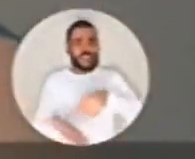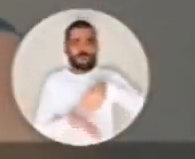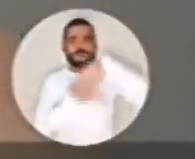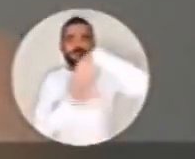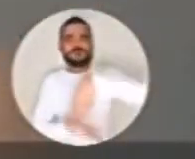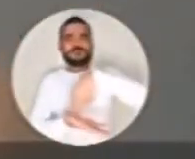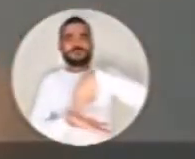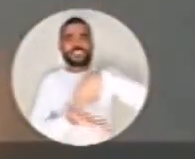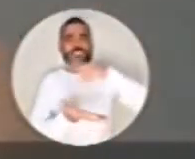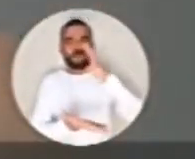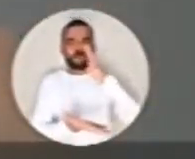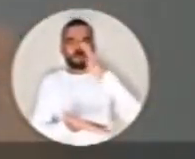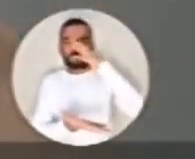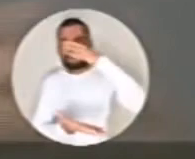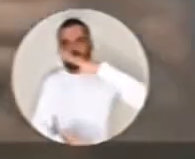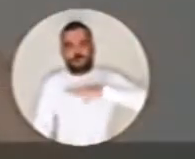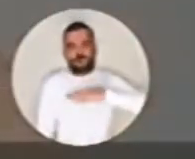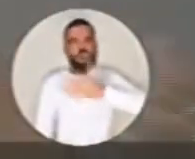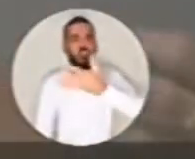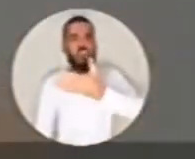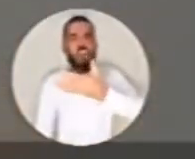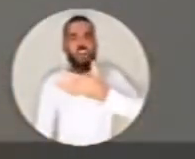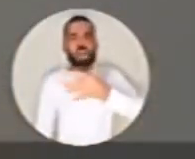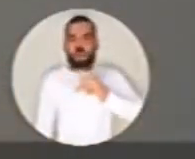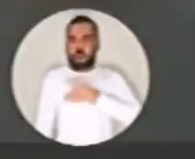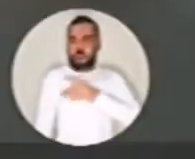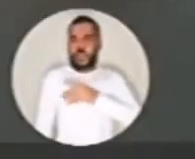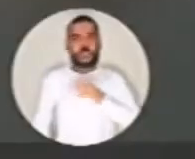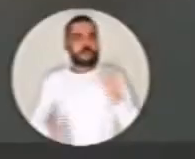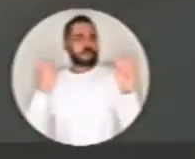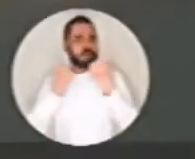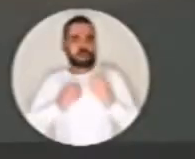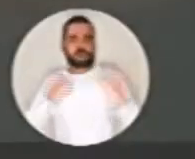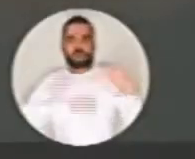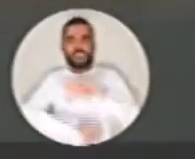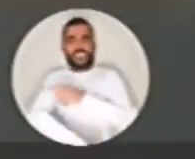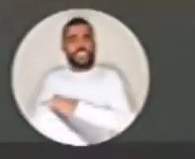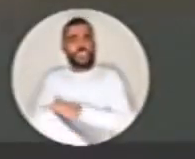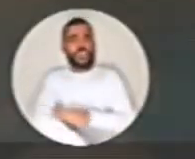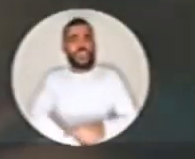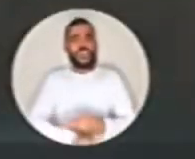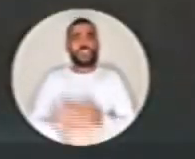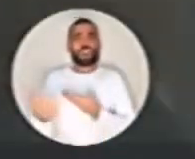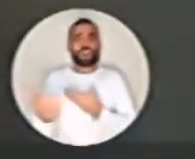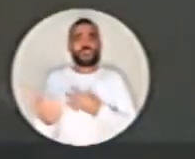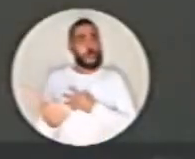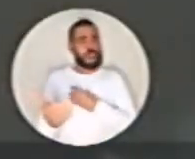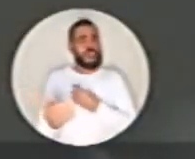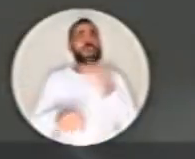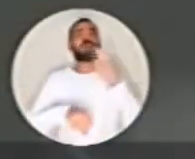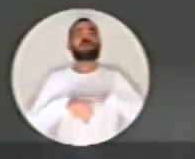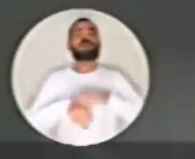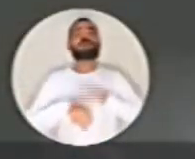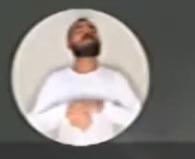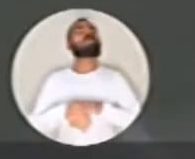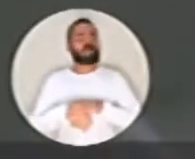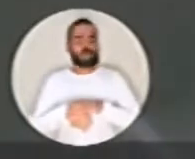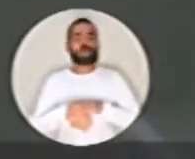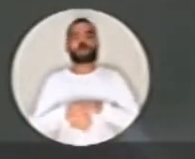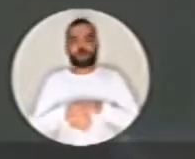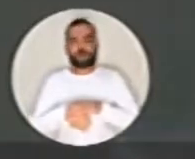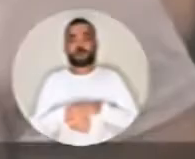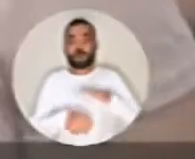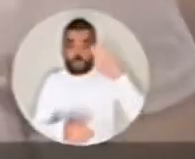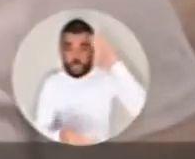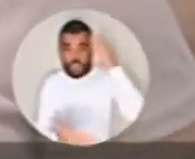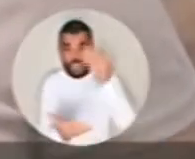pessoa destemida, que não tem medo de nada, inteligente, educada. E foi essa filha